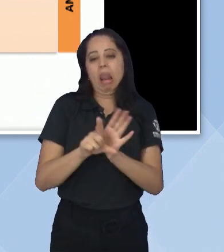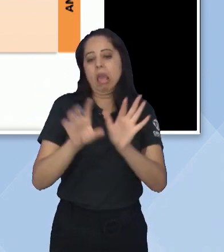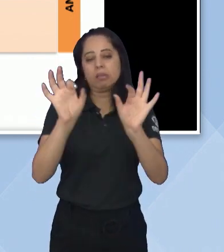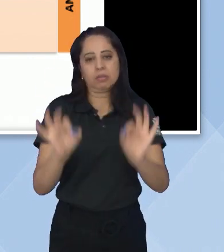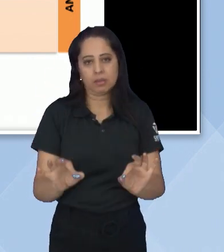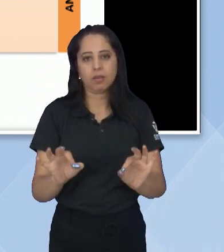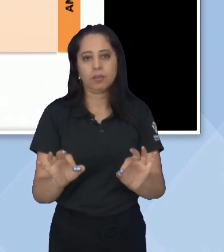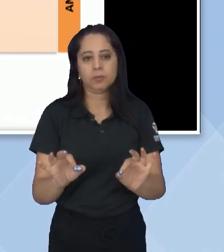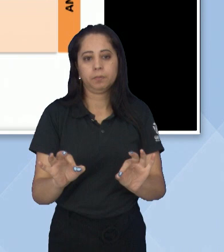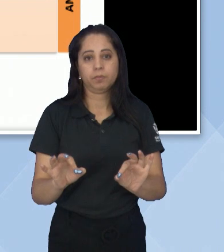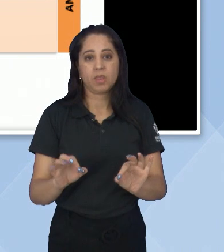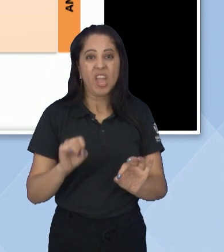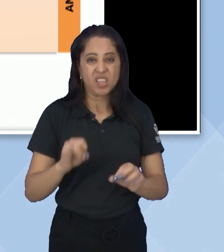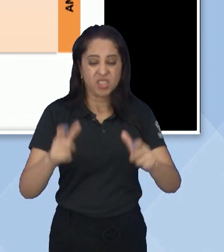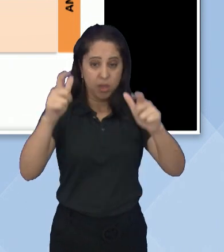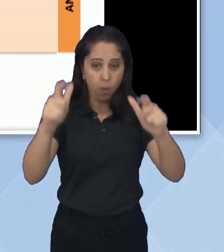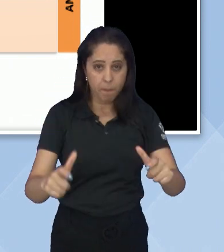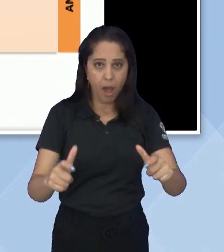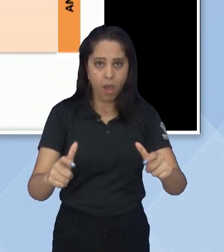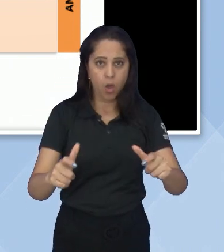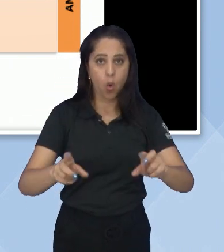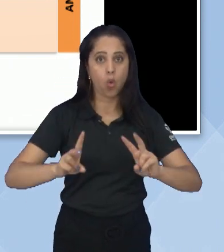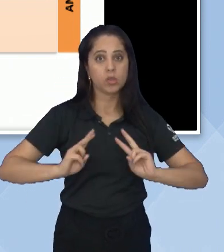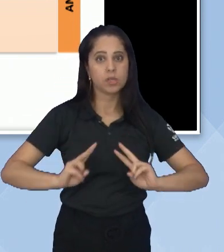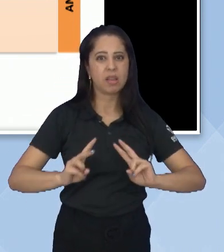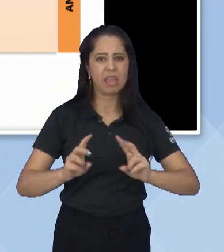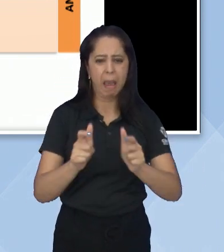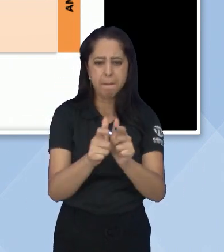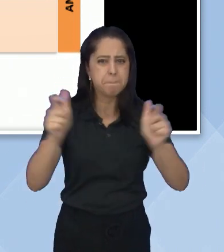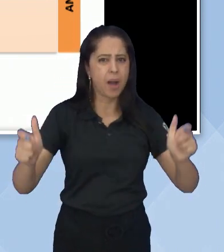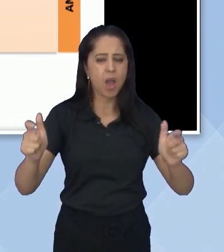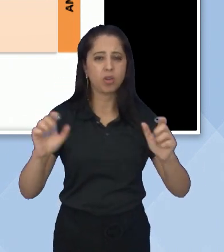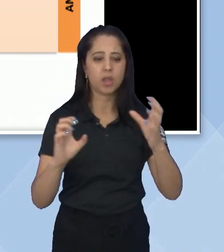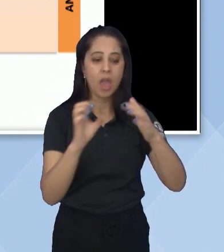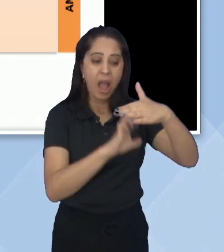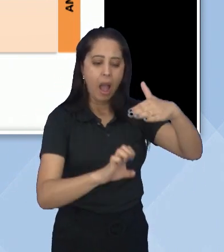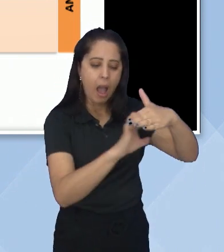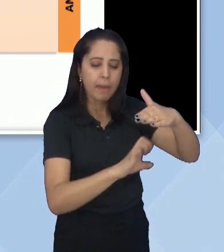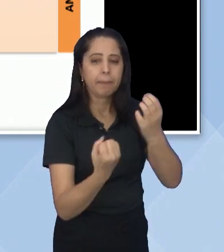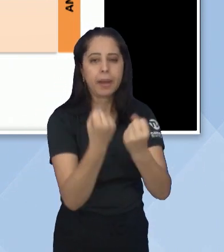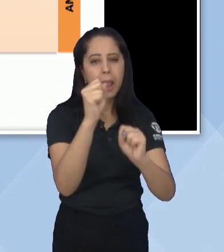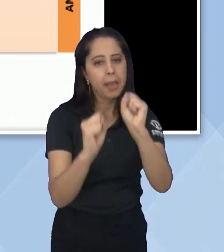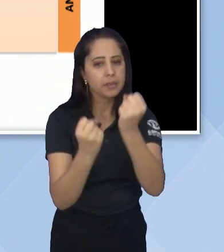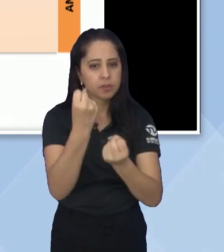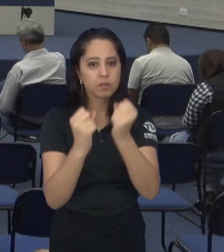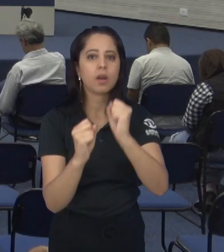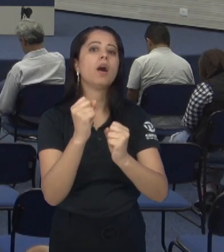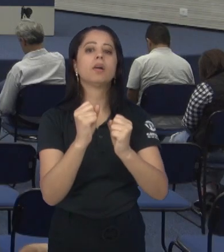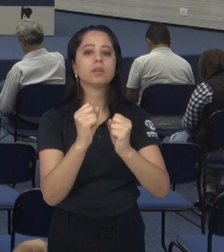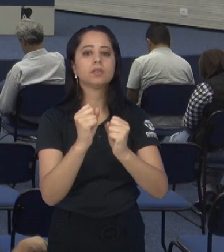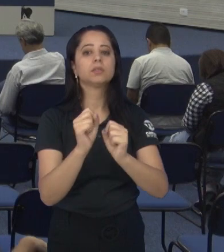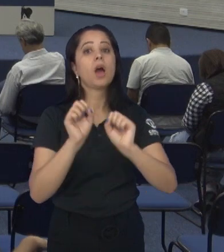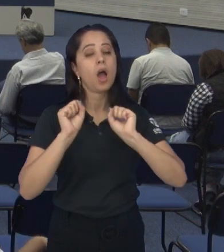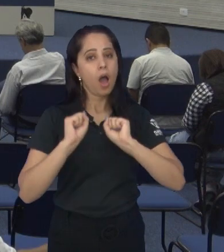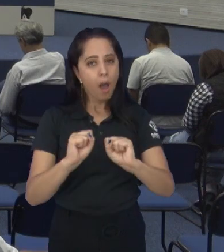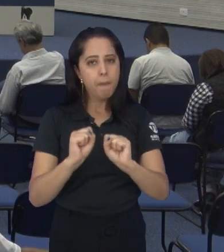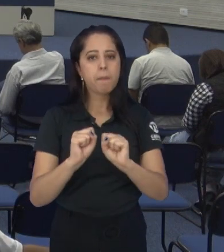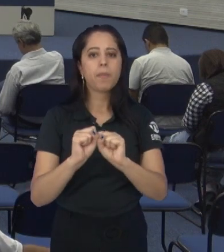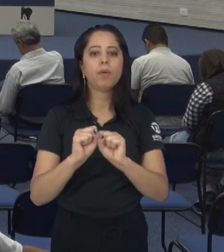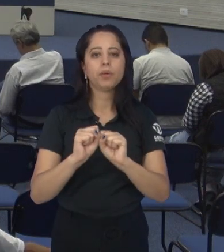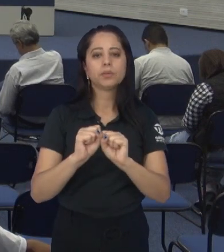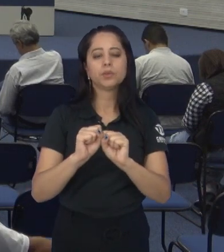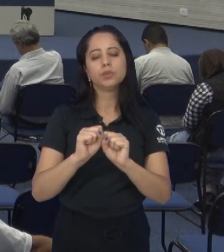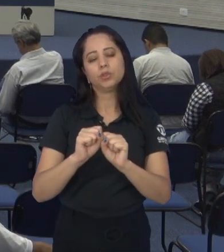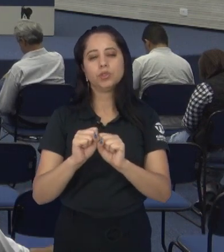como você tem um bairro que é todo industrial e que é a vocação Industrial a gente tá entendendo que é possível sim eliminar os recursos laterais de fundos